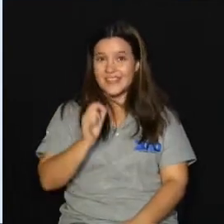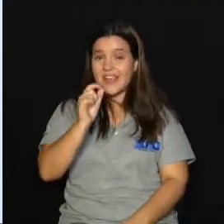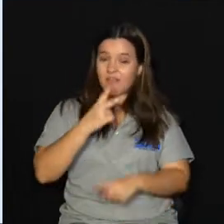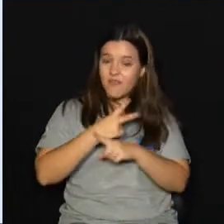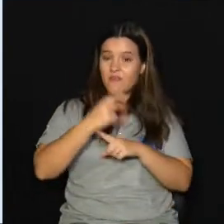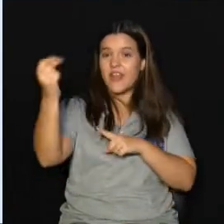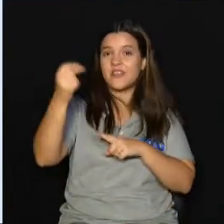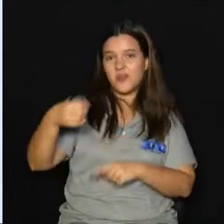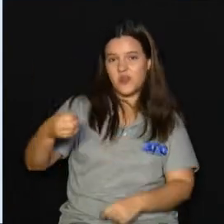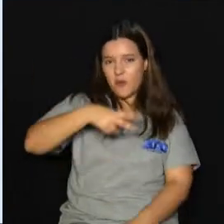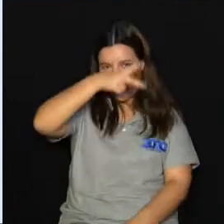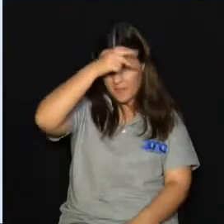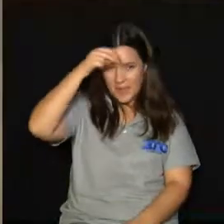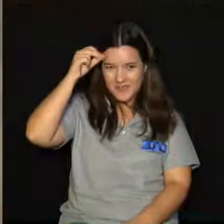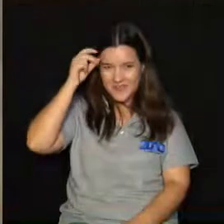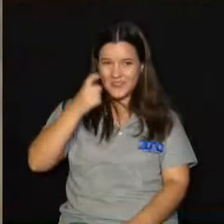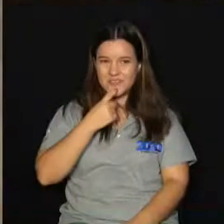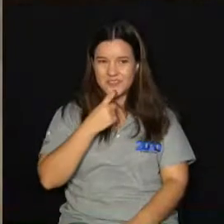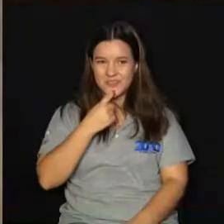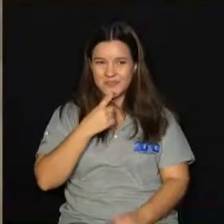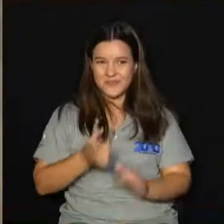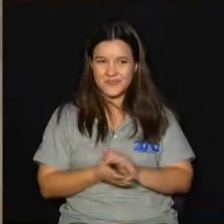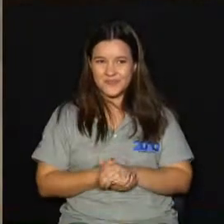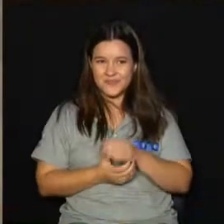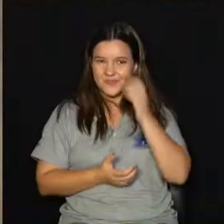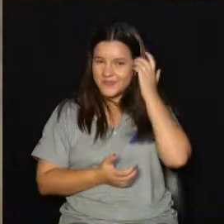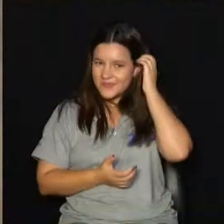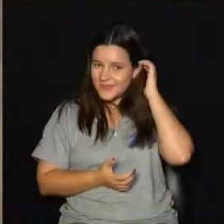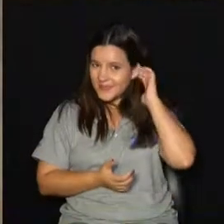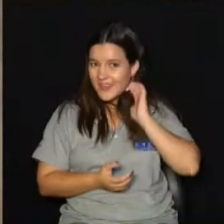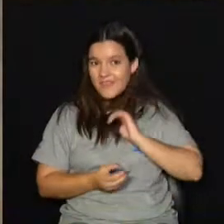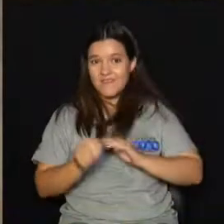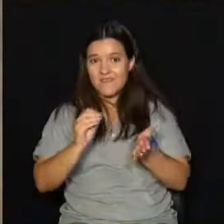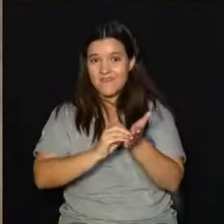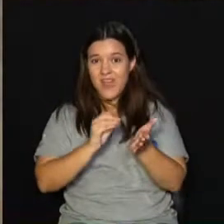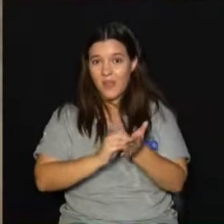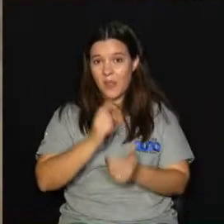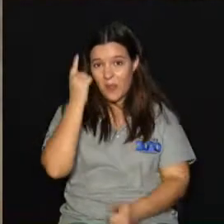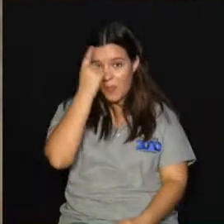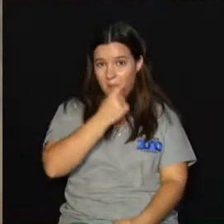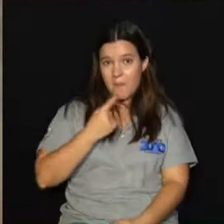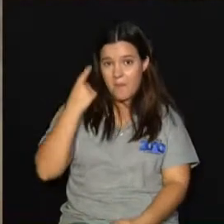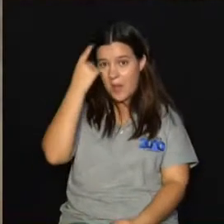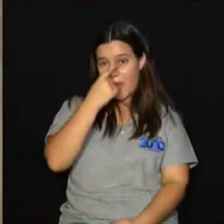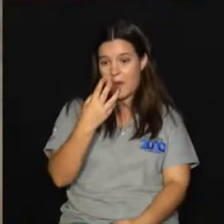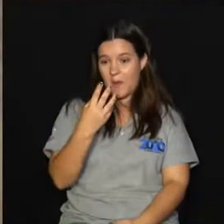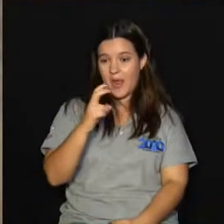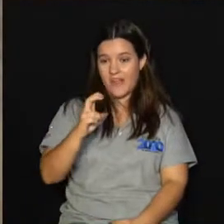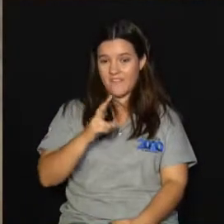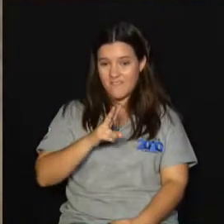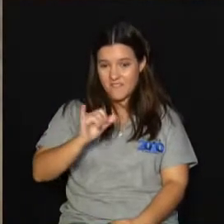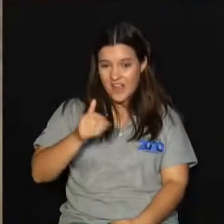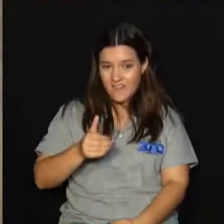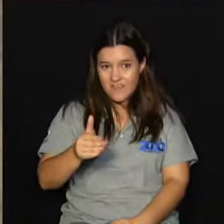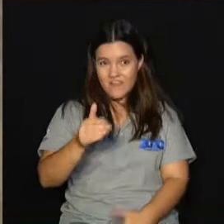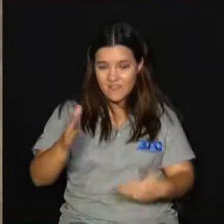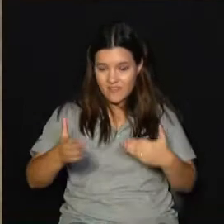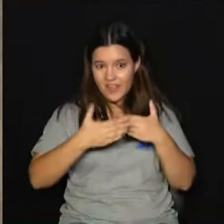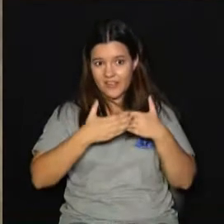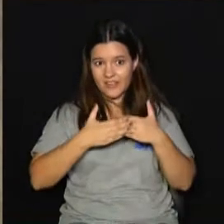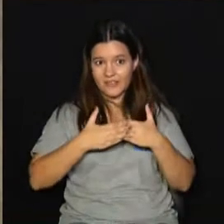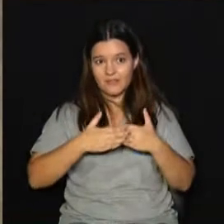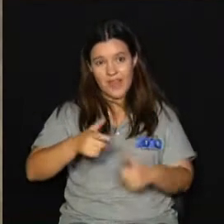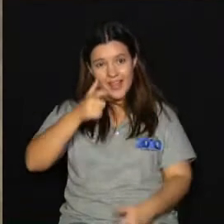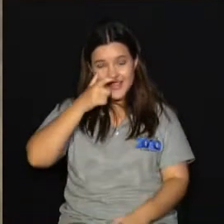para a Prefeitura de Campinas. Restando aí 1h45 para o fechamento dos portões. Continue aqui na TV